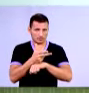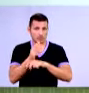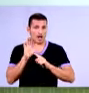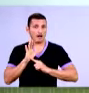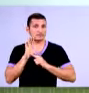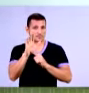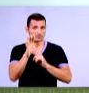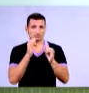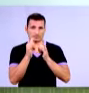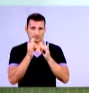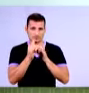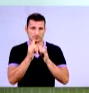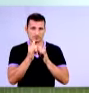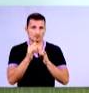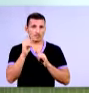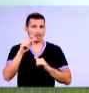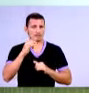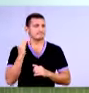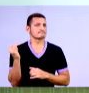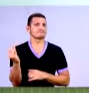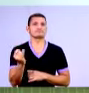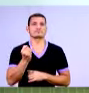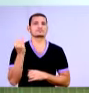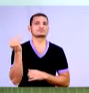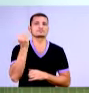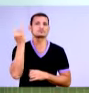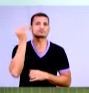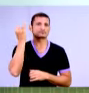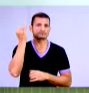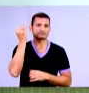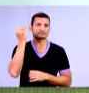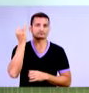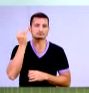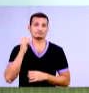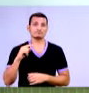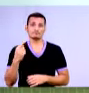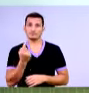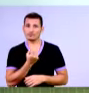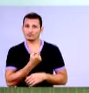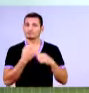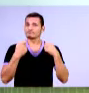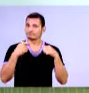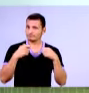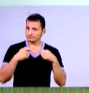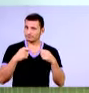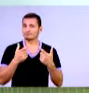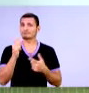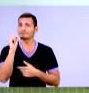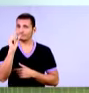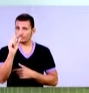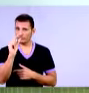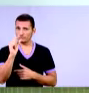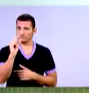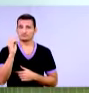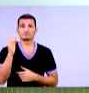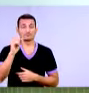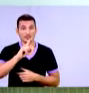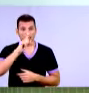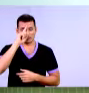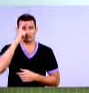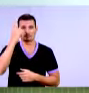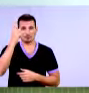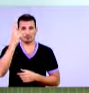apresentação de informações, ela se torna crucial, né? Nós precisamos de uma certa dose de criatividade